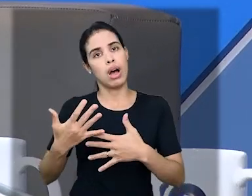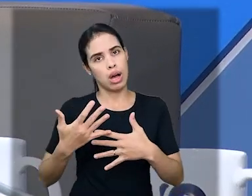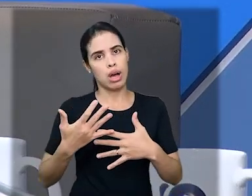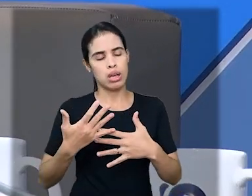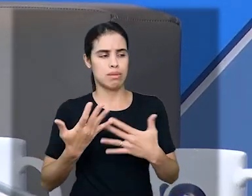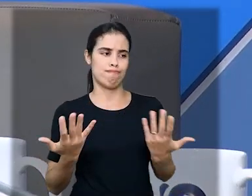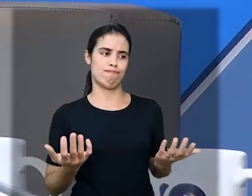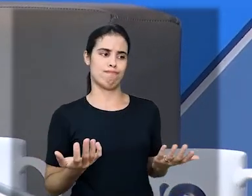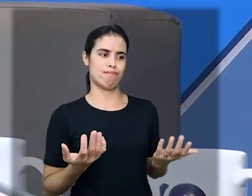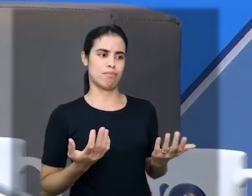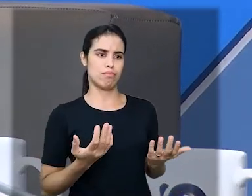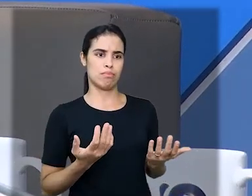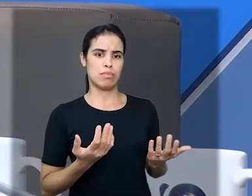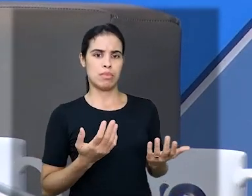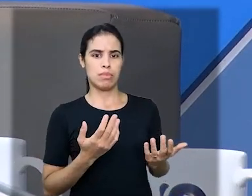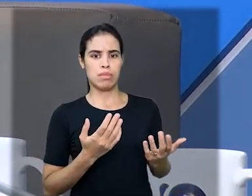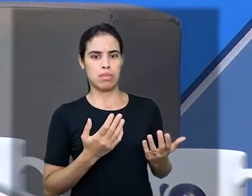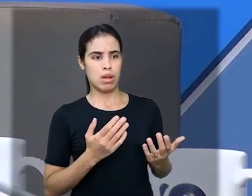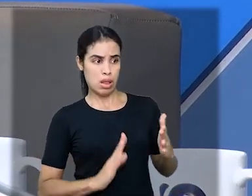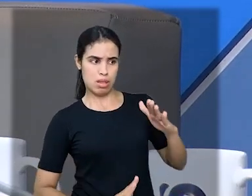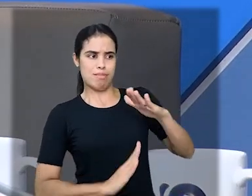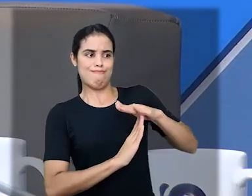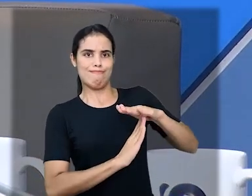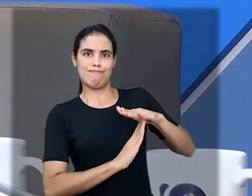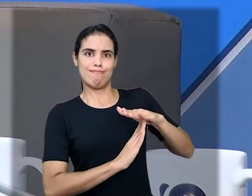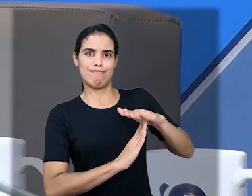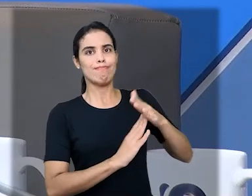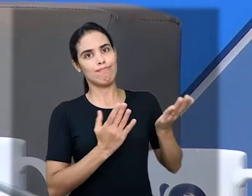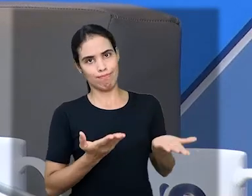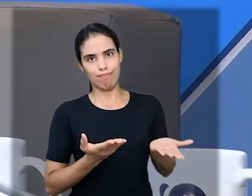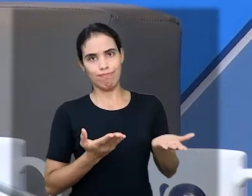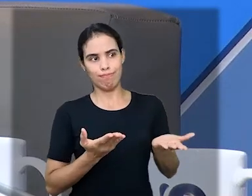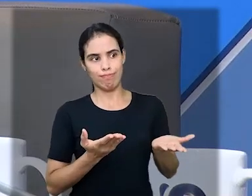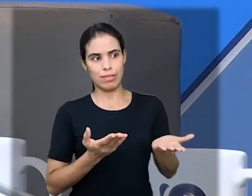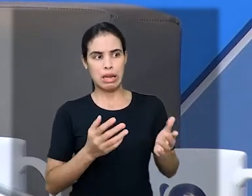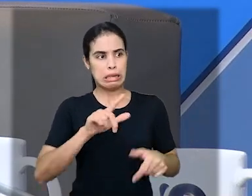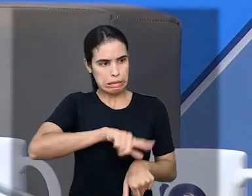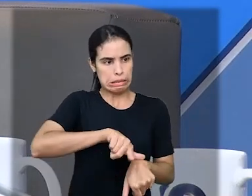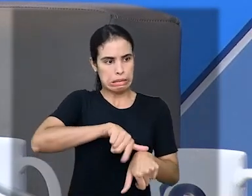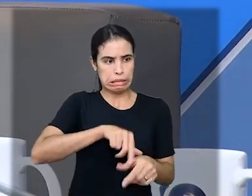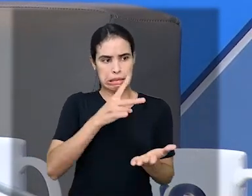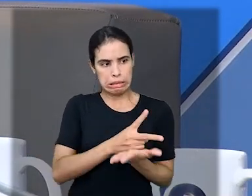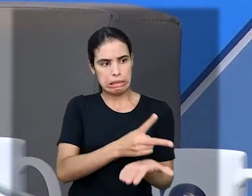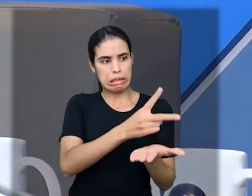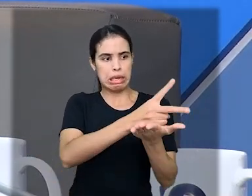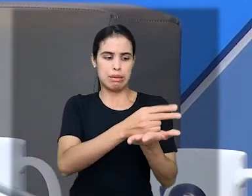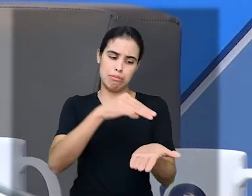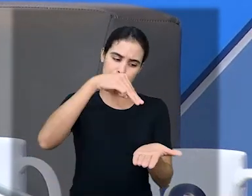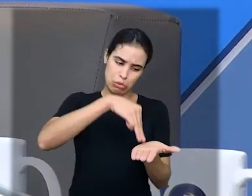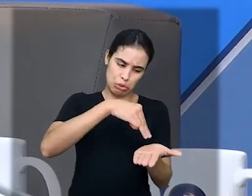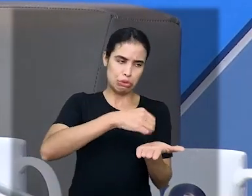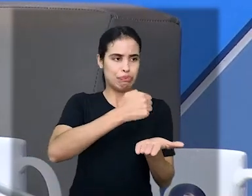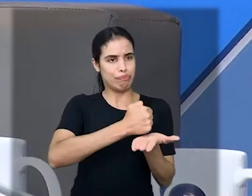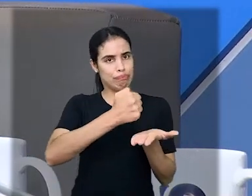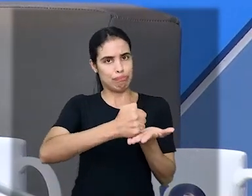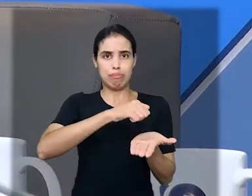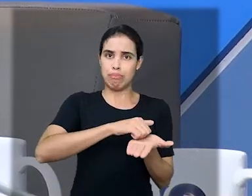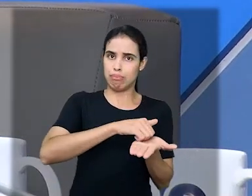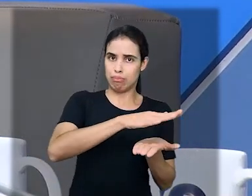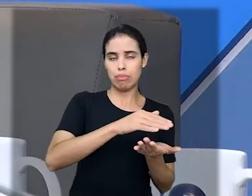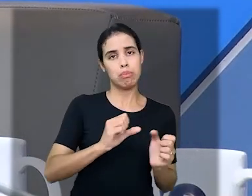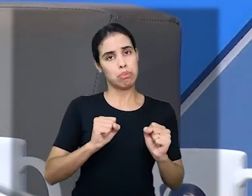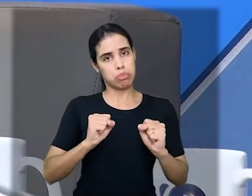trabalho. A empresa chegou um momento que ela já não podia mais contar com aquele empregado na hora certa, porque ele só chegava atrasado. Então, tornou